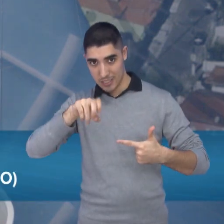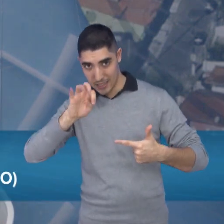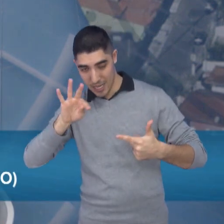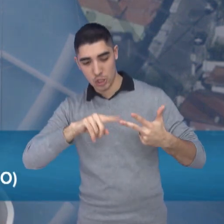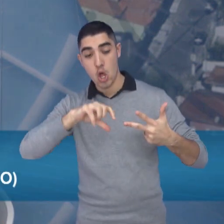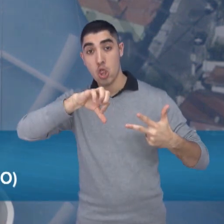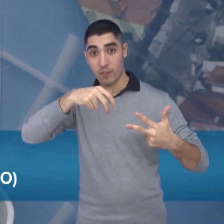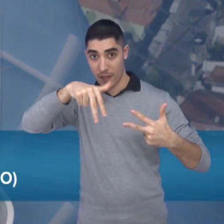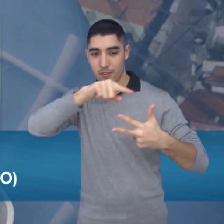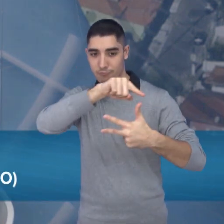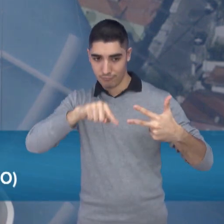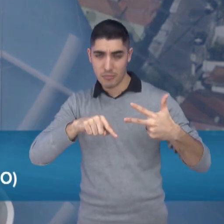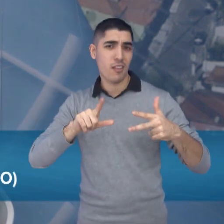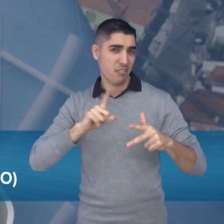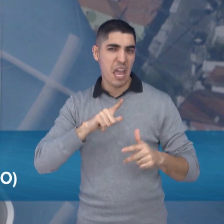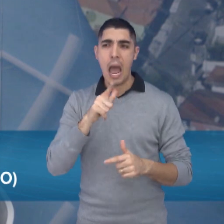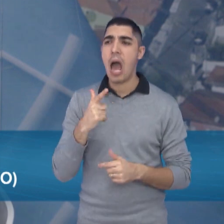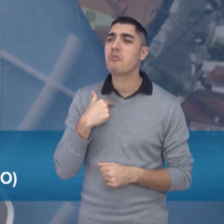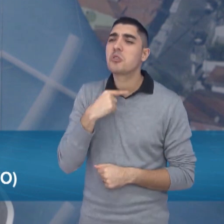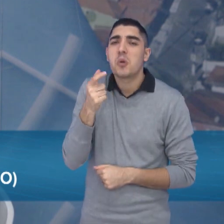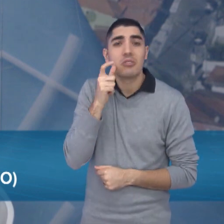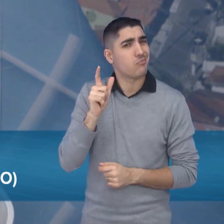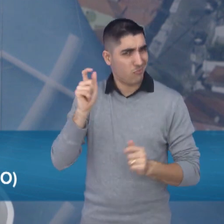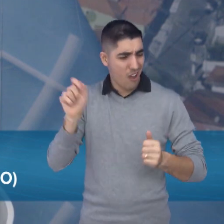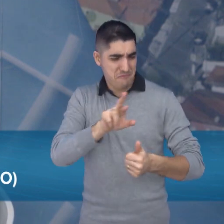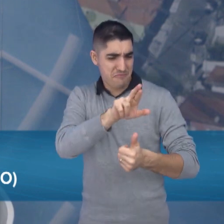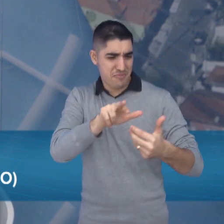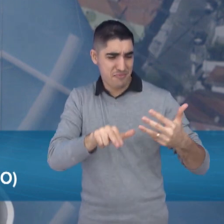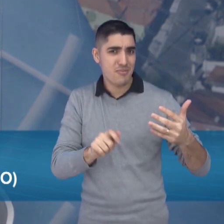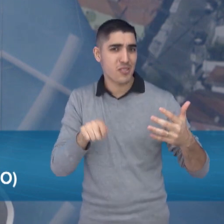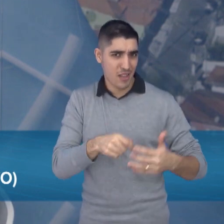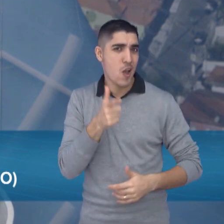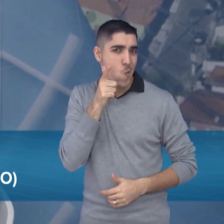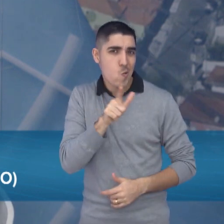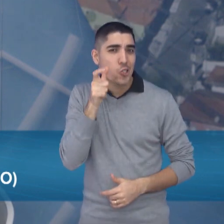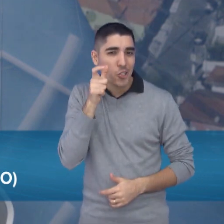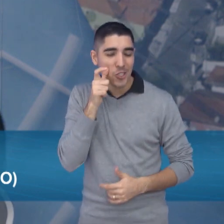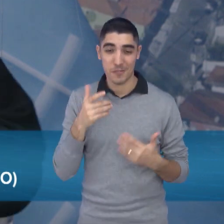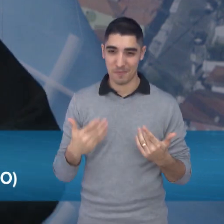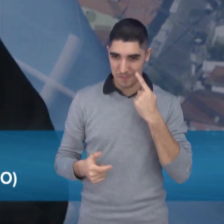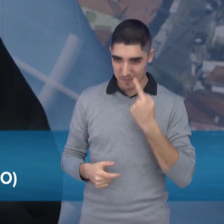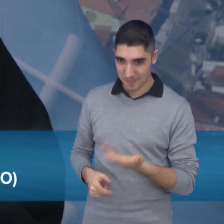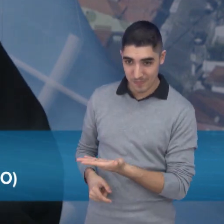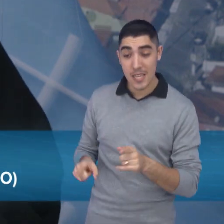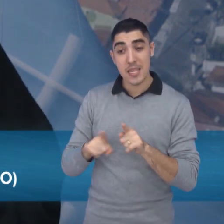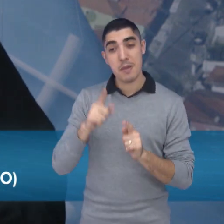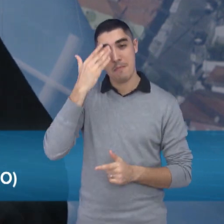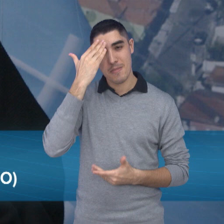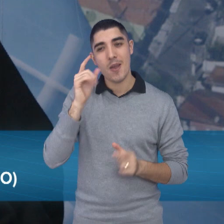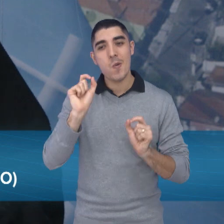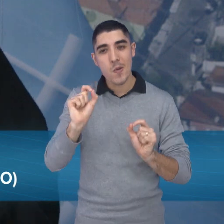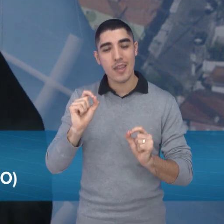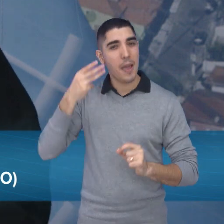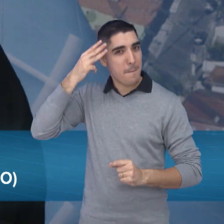da Vivo. Não tem desculpa para não assistir a TV Câmara, porque tem bastante opção. Opção é o que não falta. Quero agradecer também a